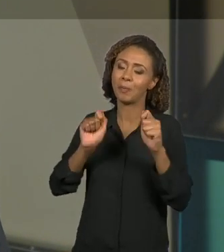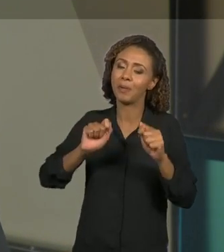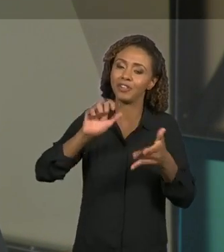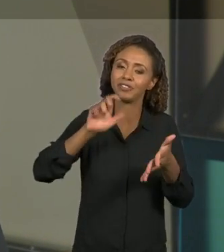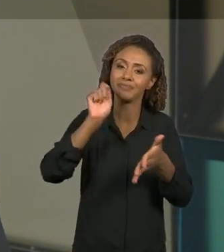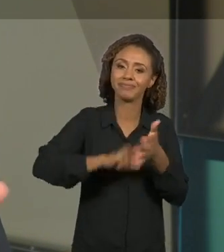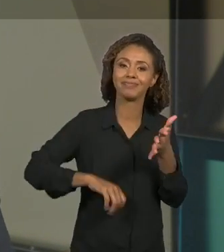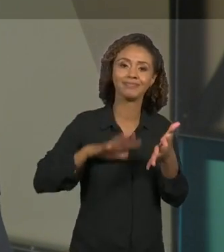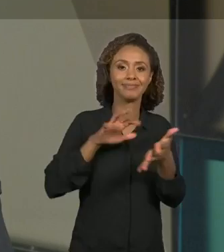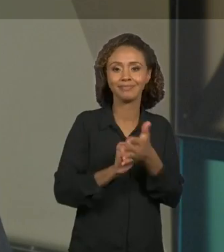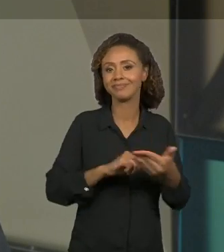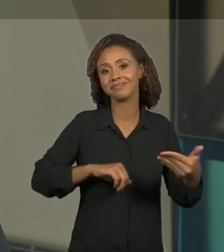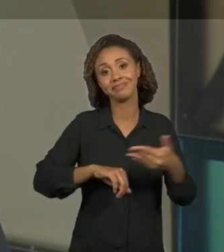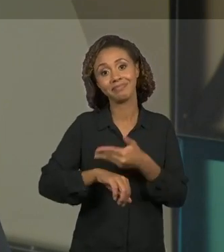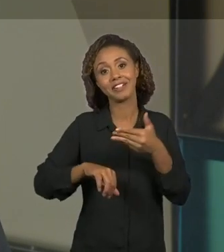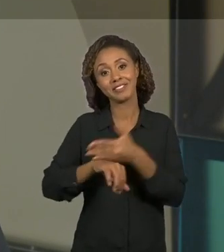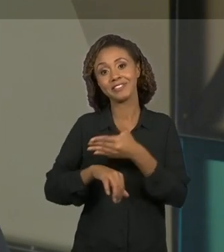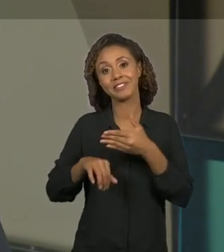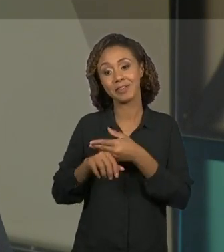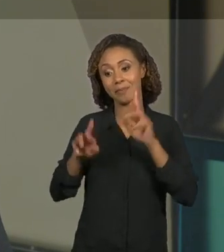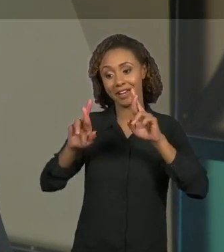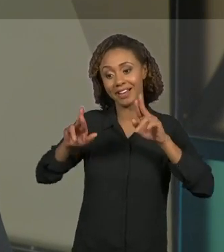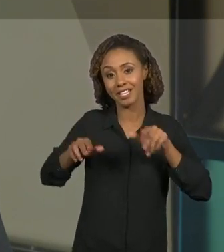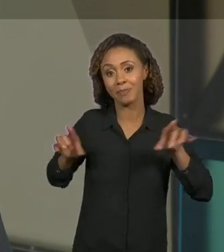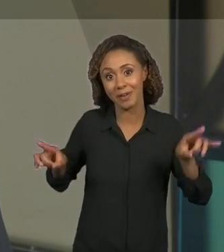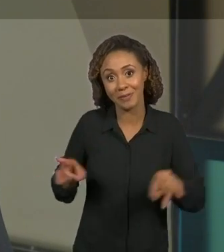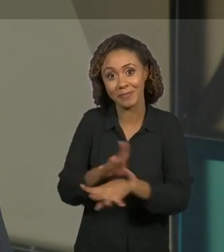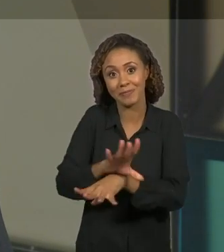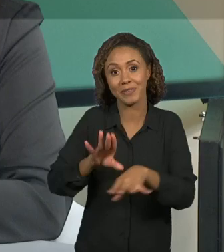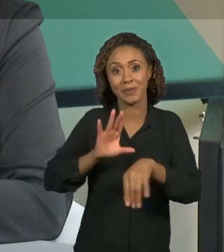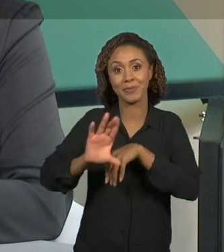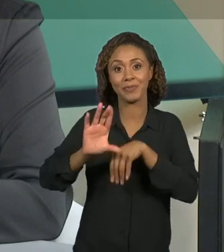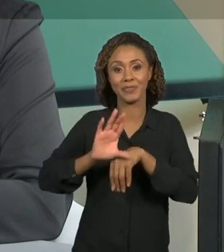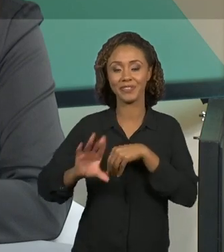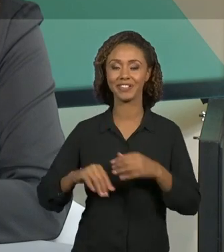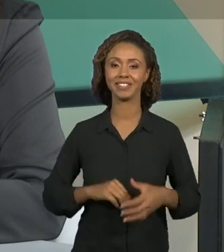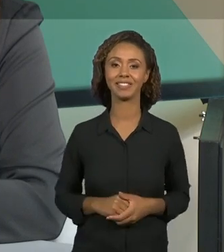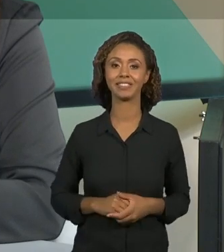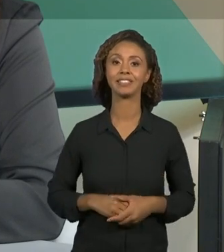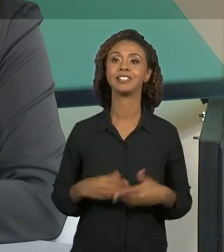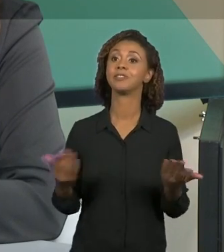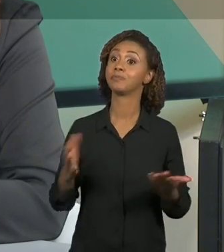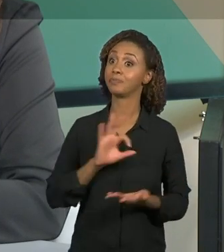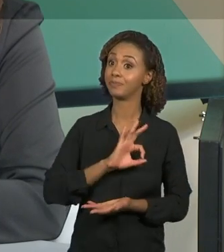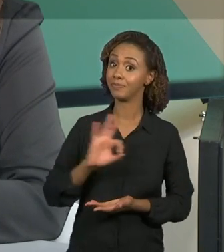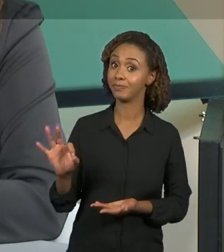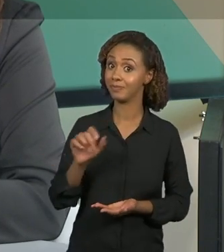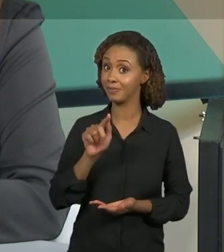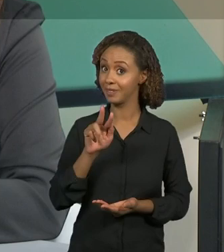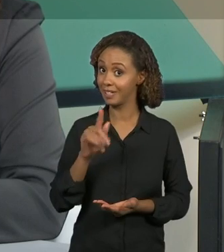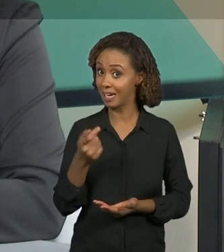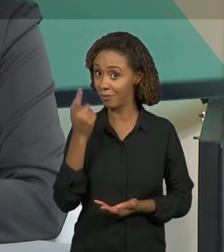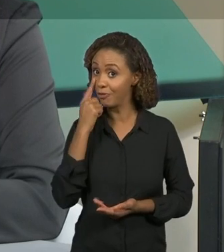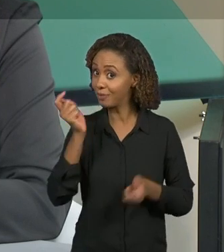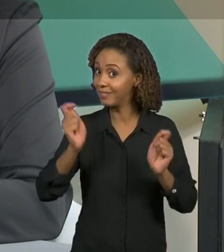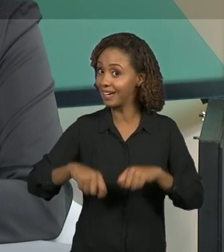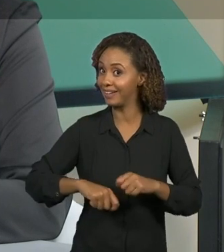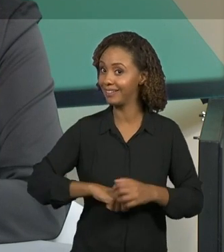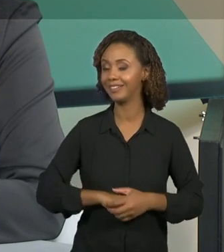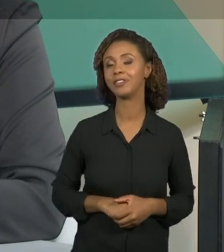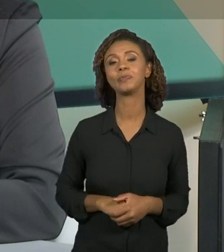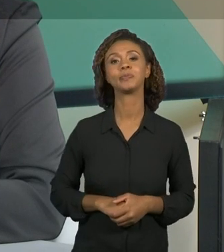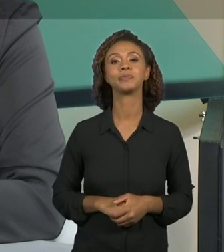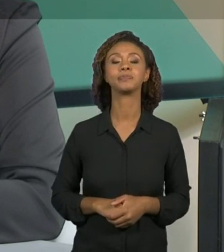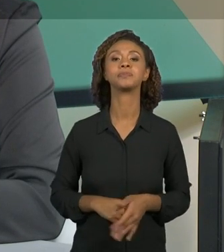e participar e concluir o curso e percorrer aí todos os módulos vamos lá guilherme é possível sim tá